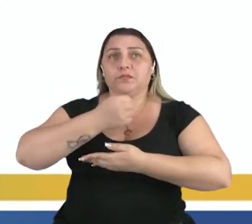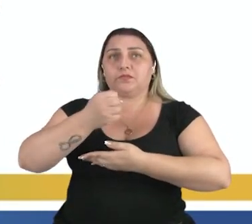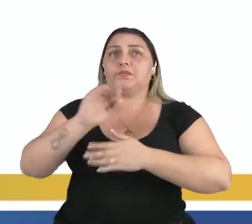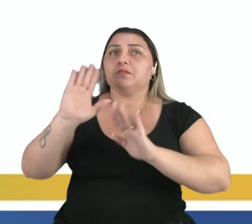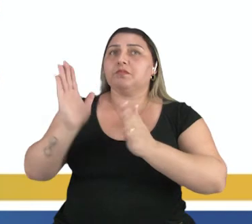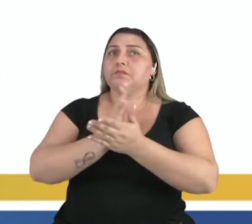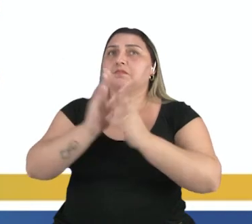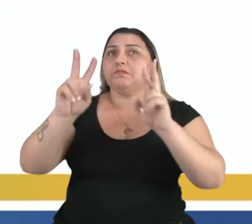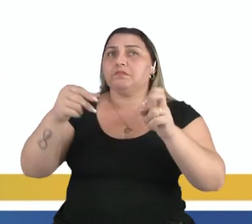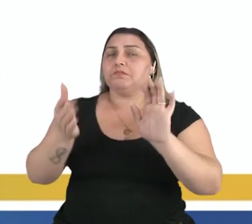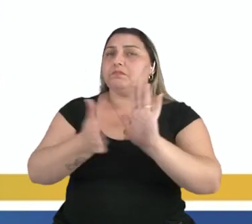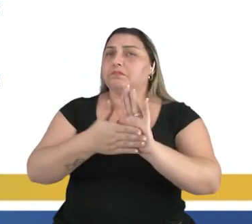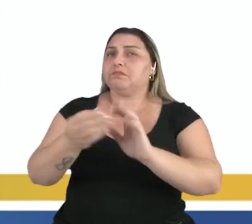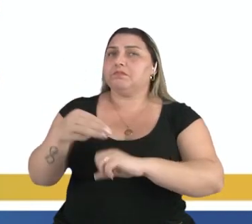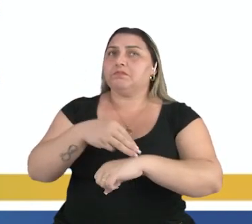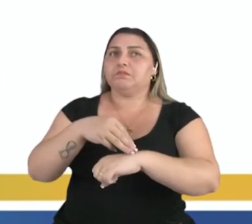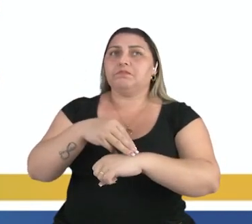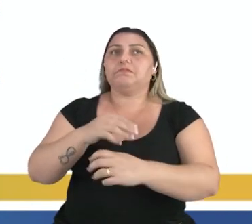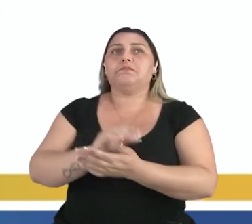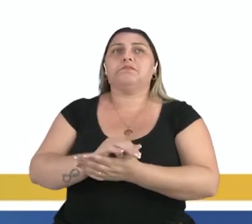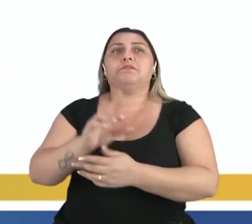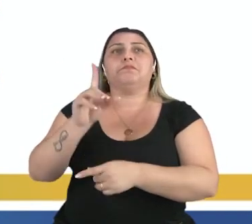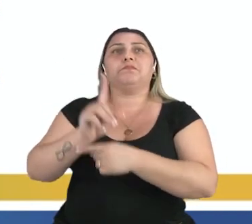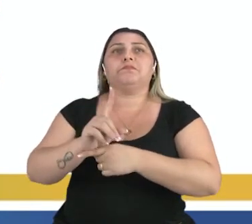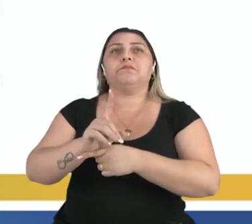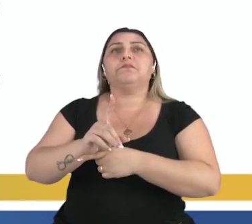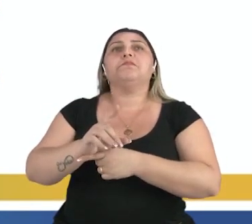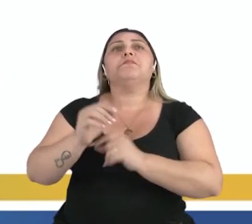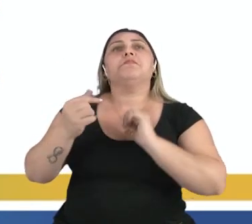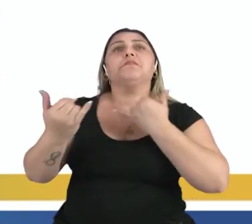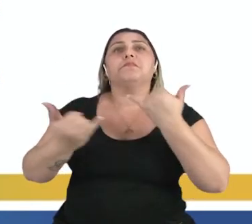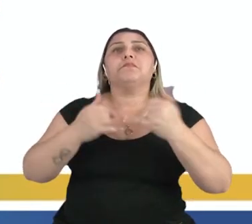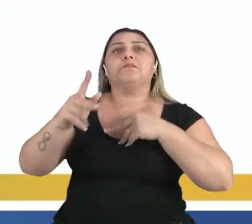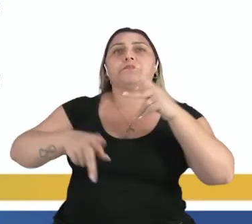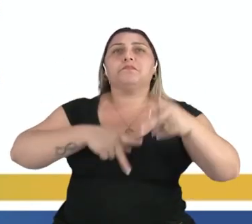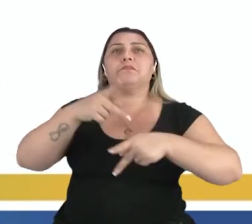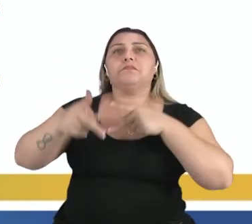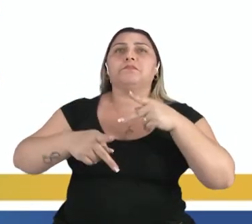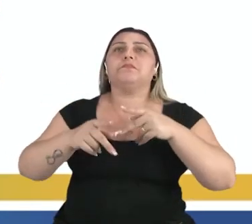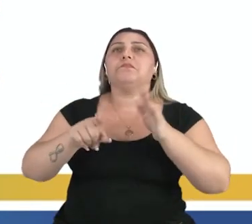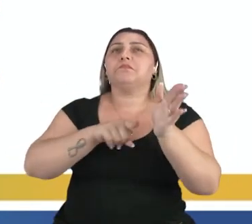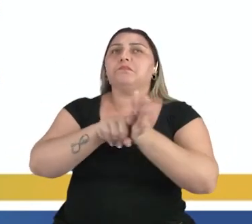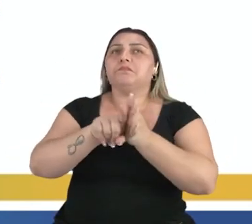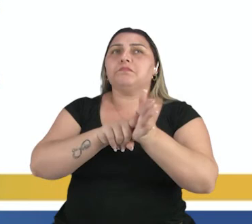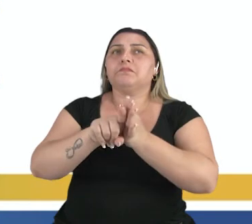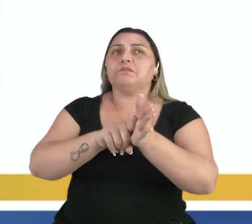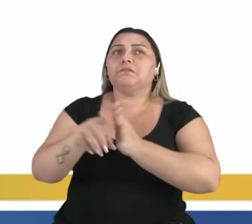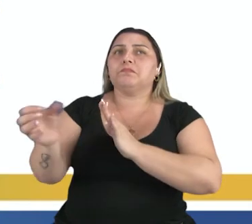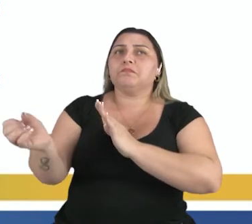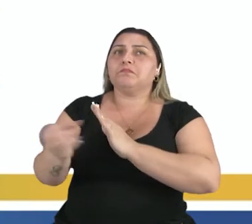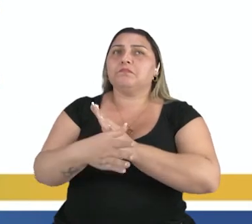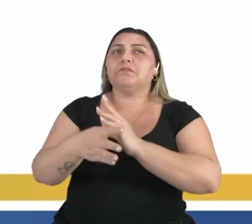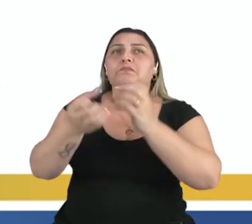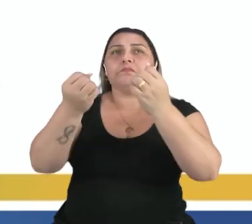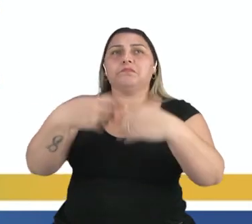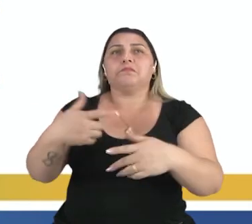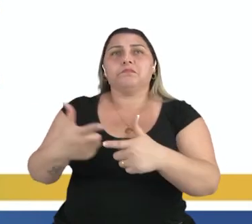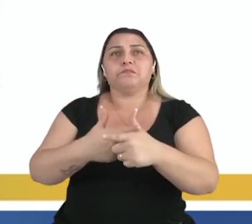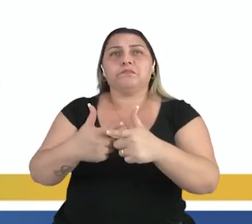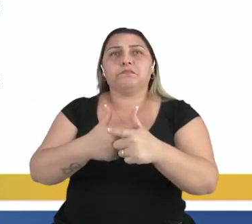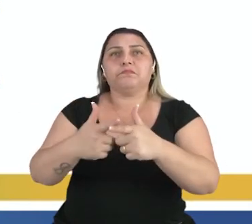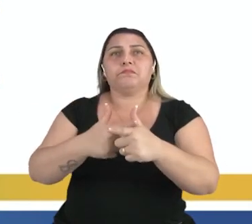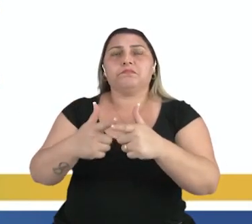sobre algum assunto em pauta no momento. D. O editorial informa a população sobre